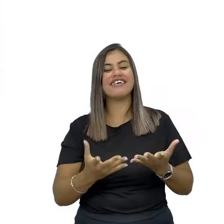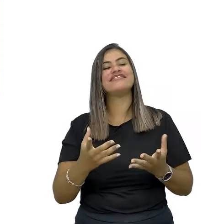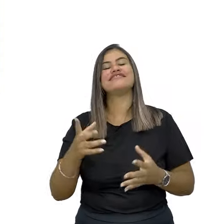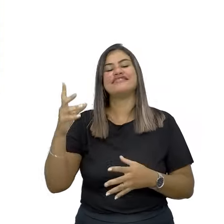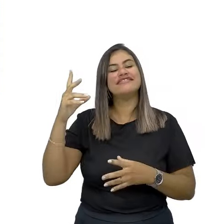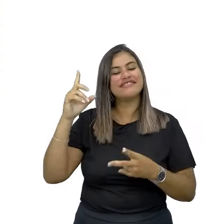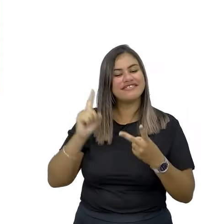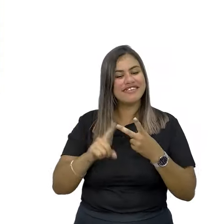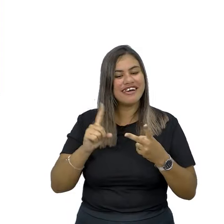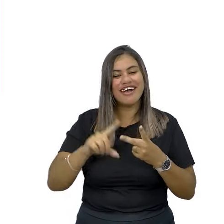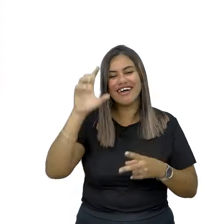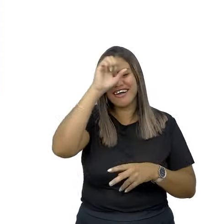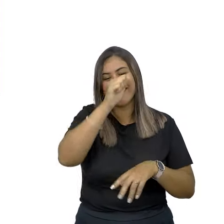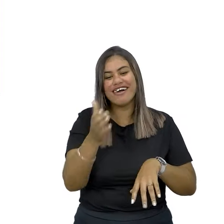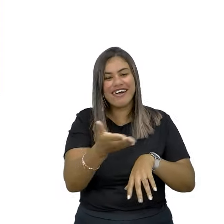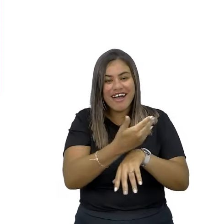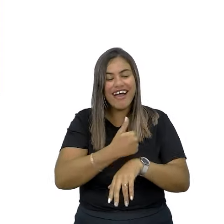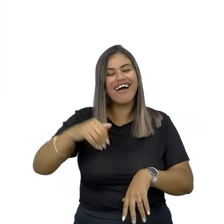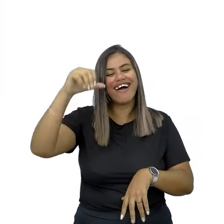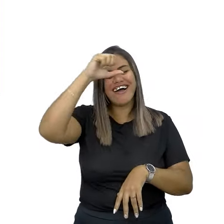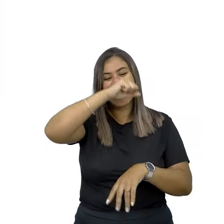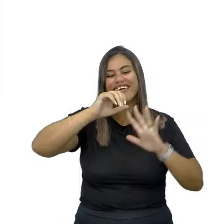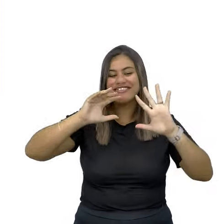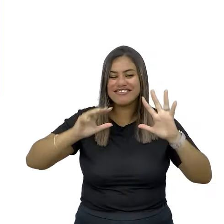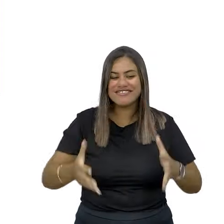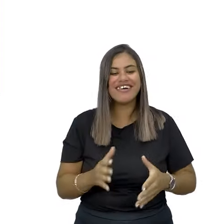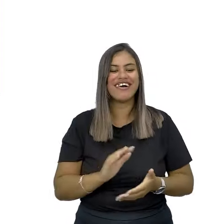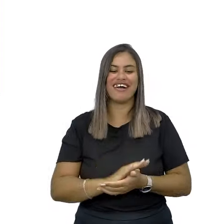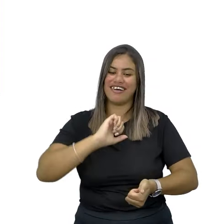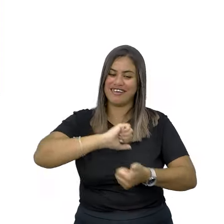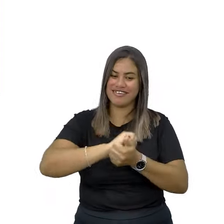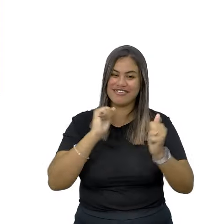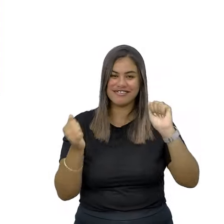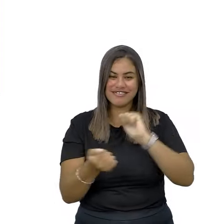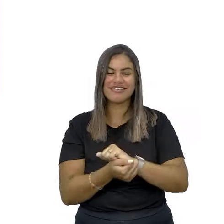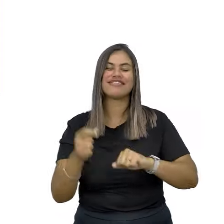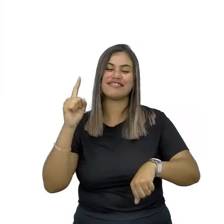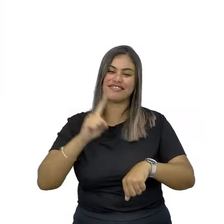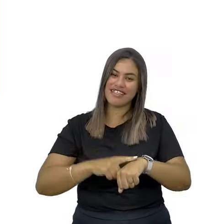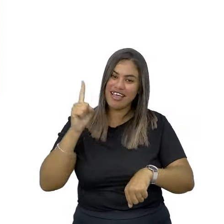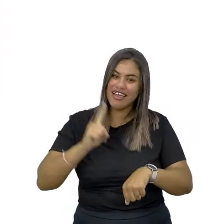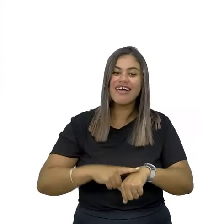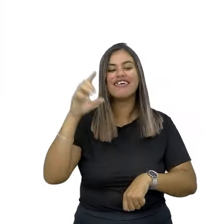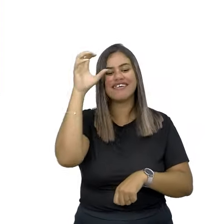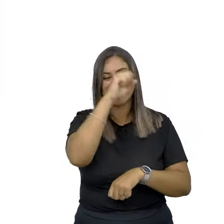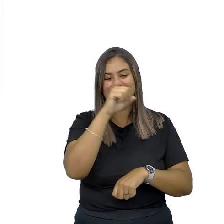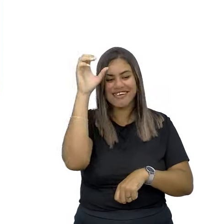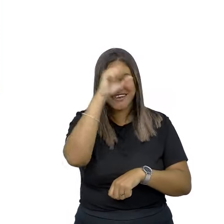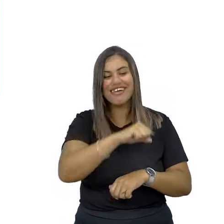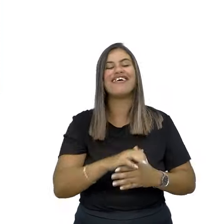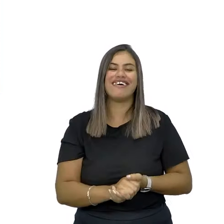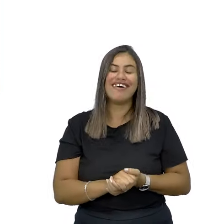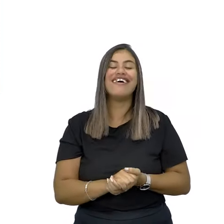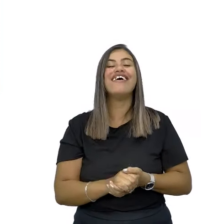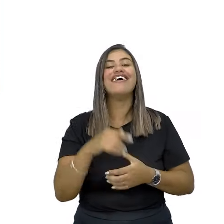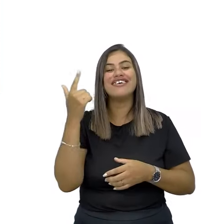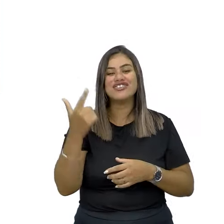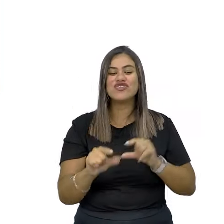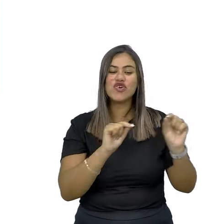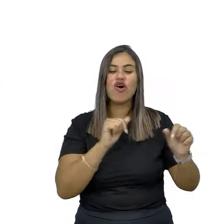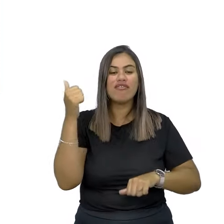falou, adequar as atividades de tempo de aprendizagem, né? A gente precisa fazer os